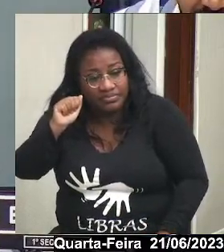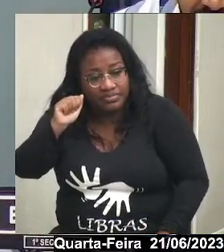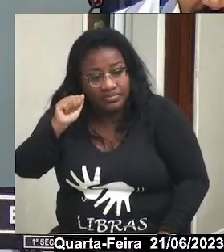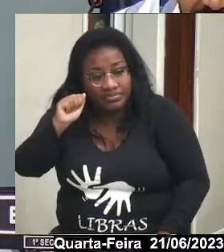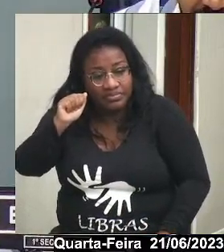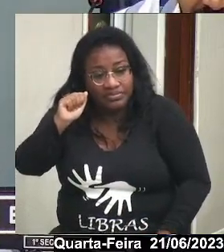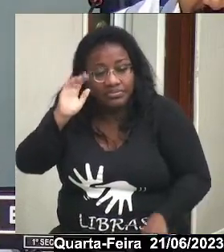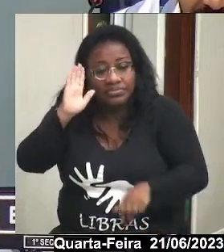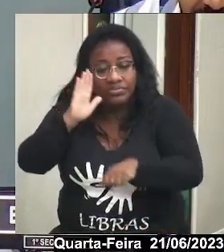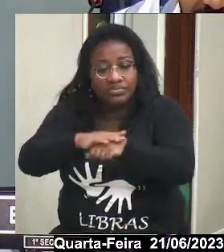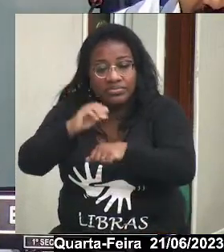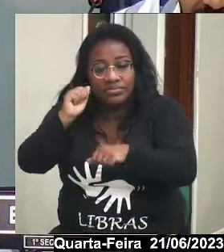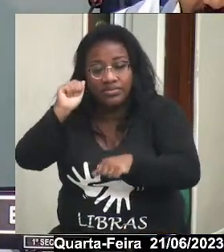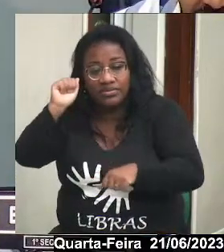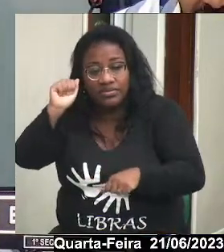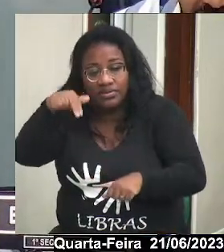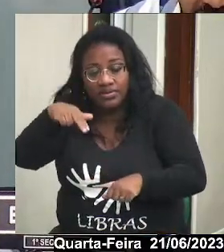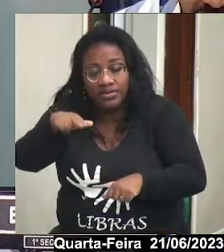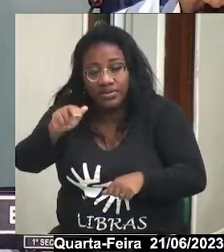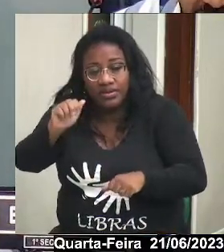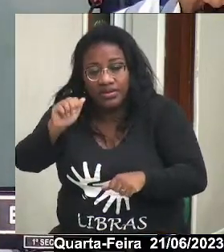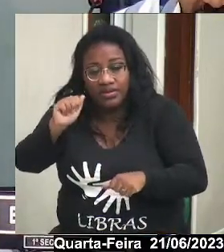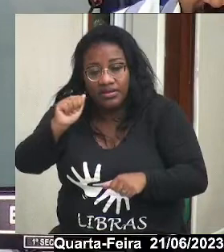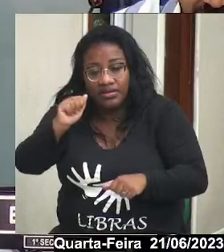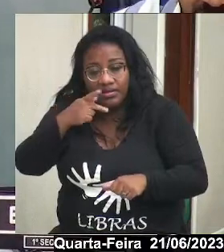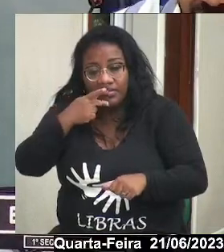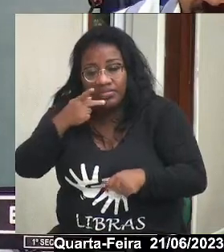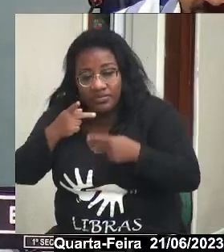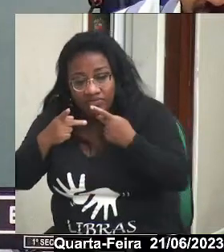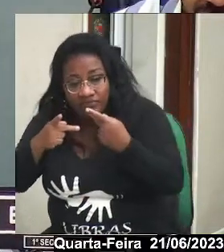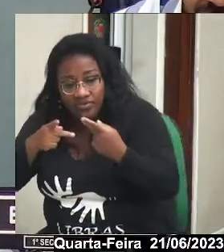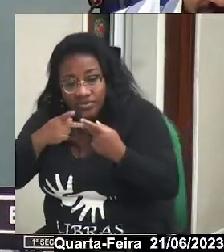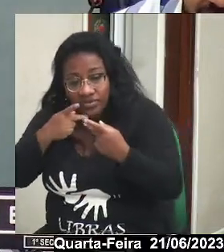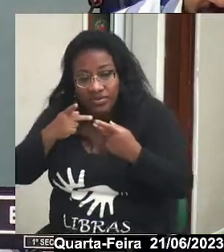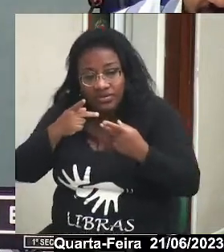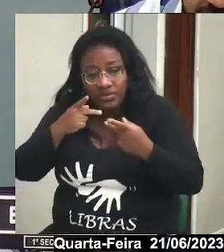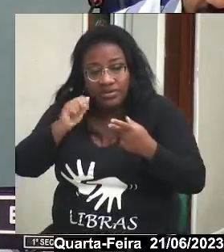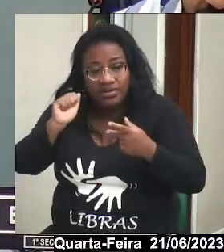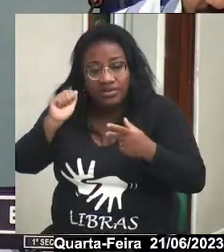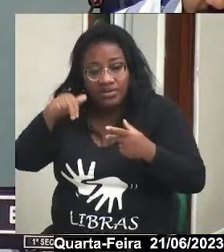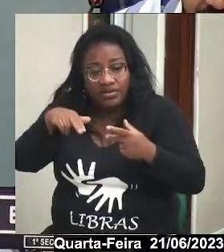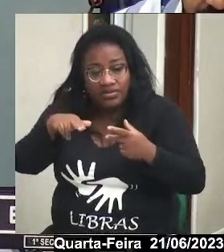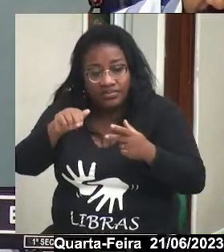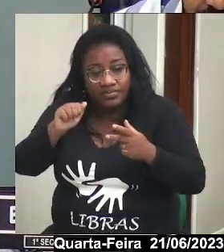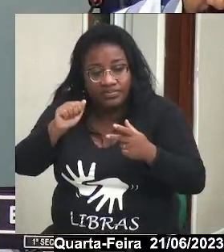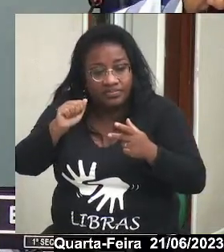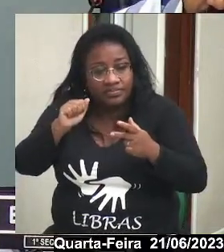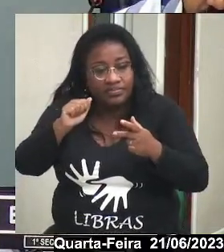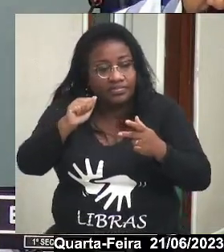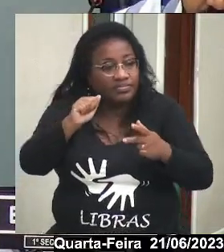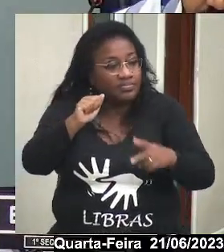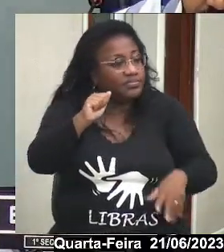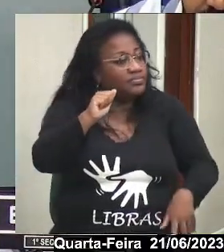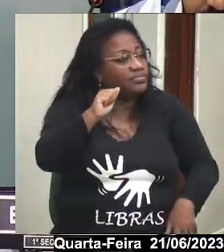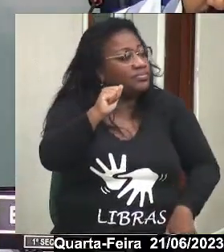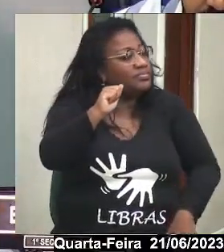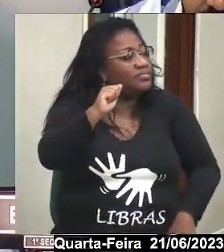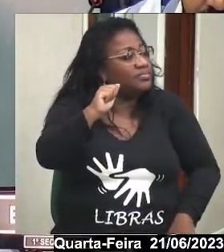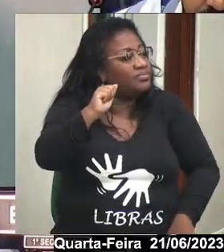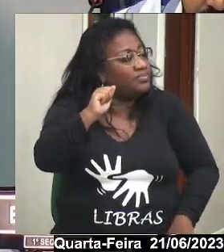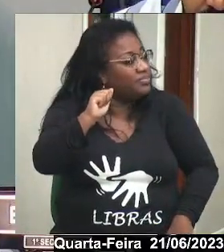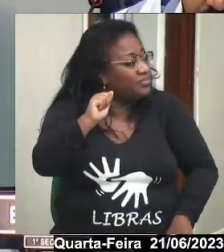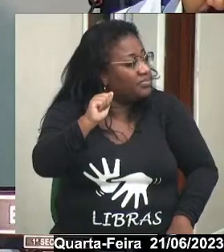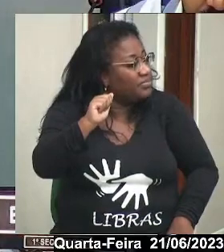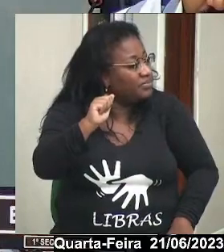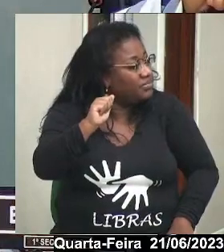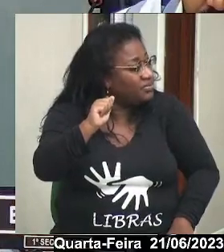na casa. Como que eu vou chamar a Ana para falar, sendo que não está com todos os documentos? A gente pode trazer documentos de outro